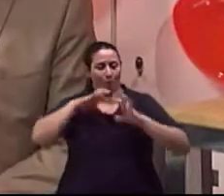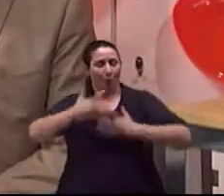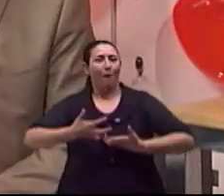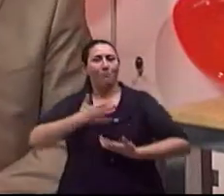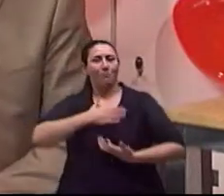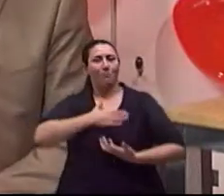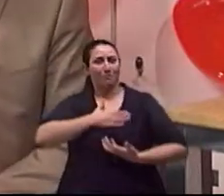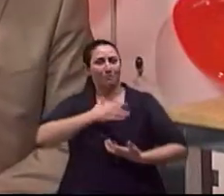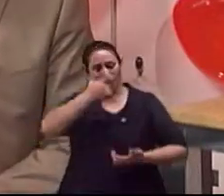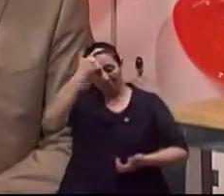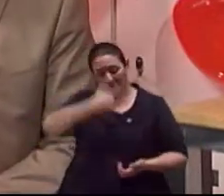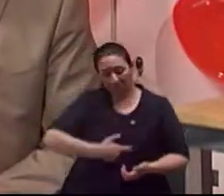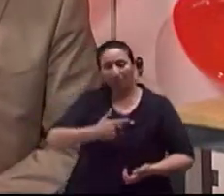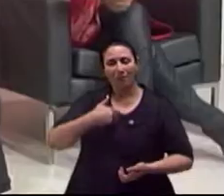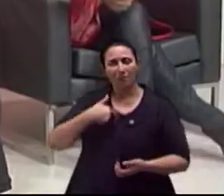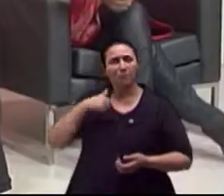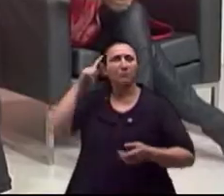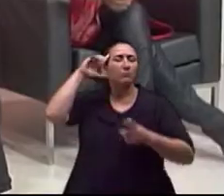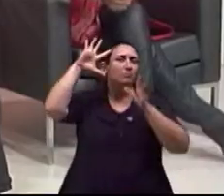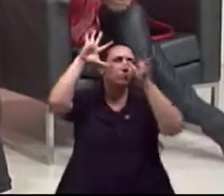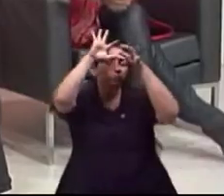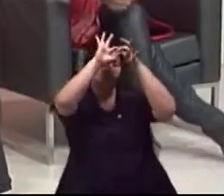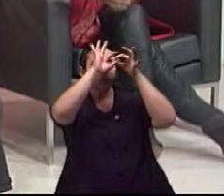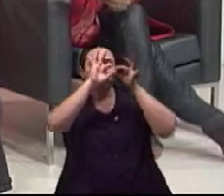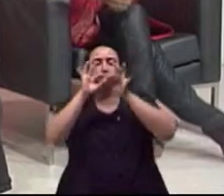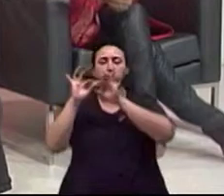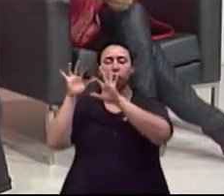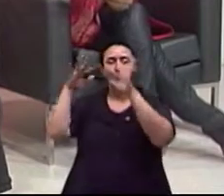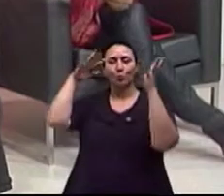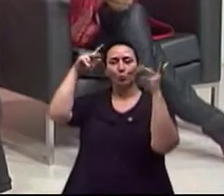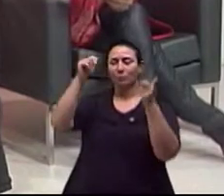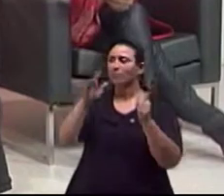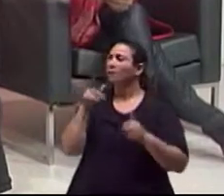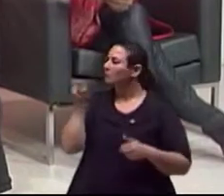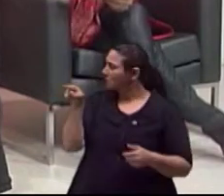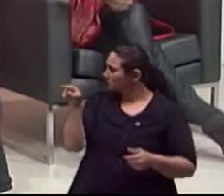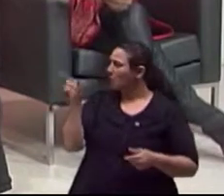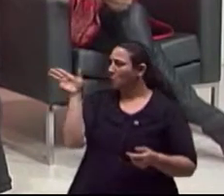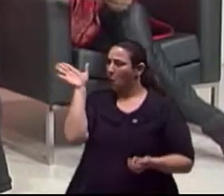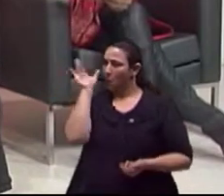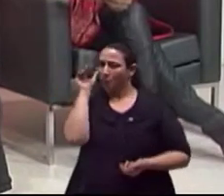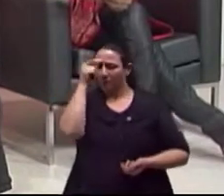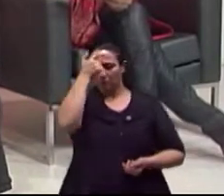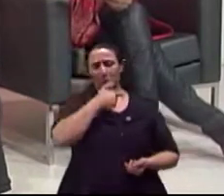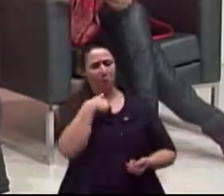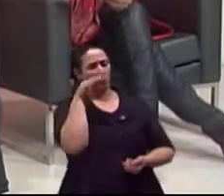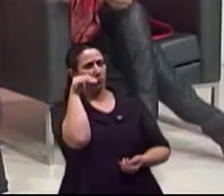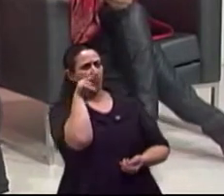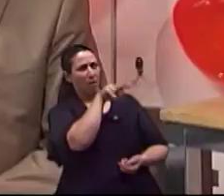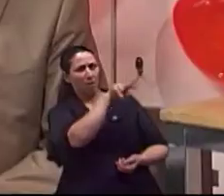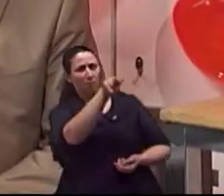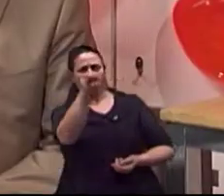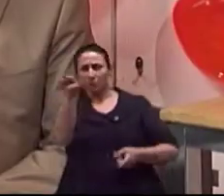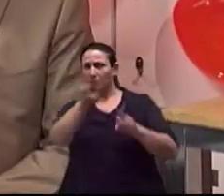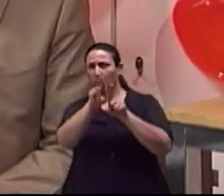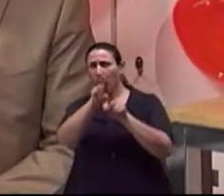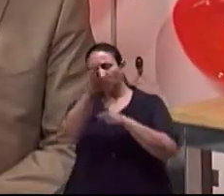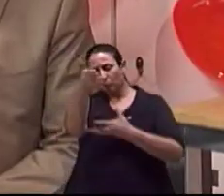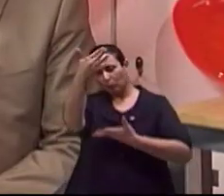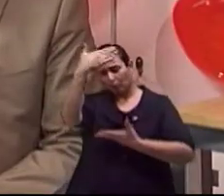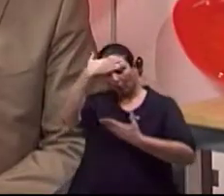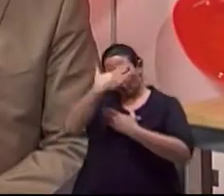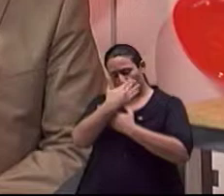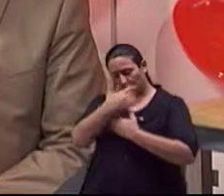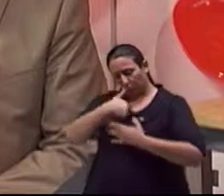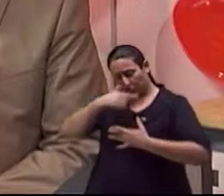intersecciona com o mundo e esse relacionamento com os outros esse observar os outros também faz a gente chegar aí é aí onde nós encontramos